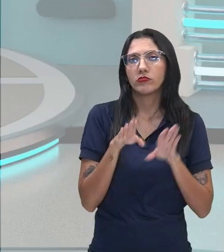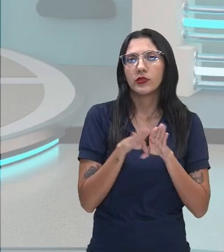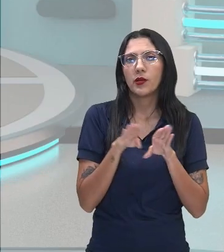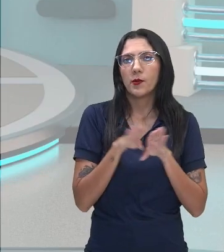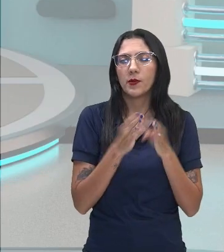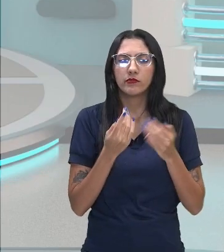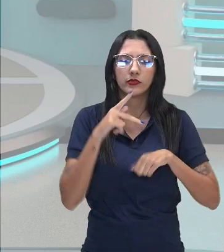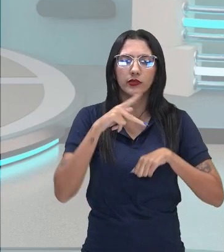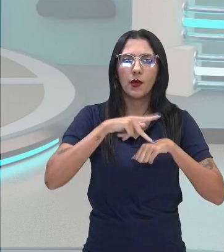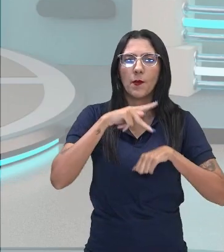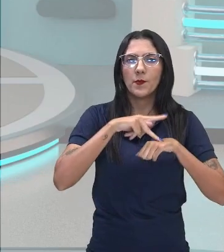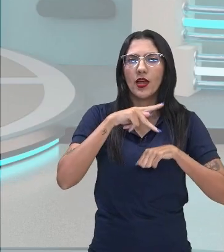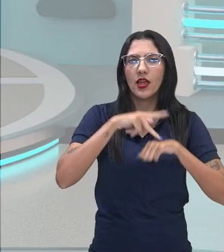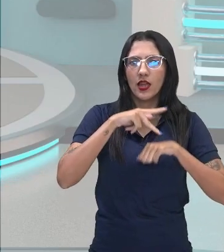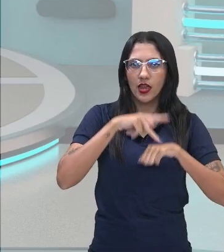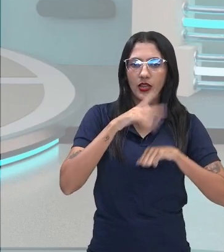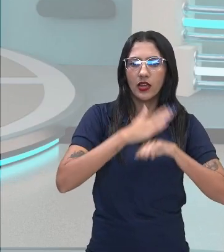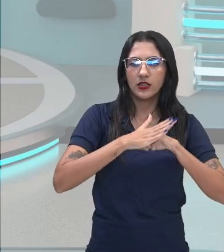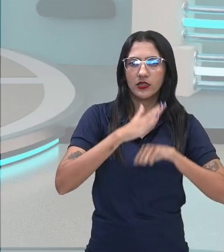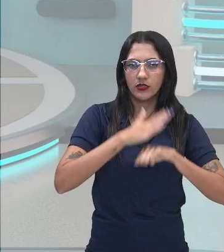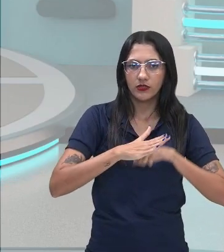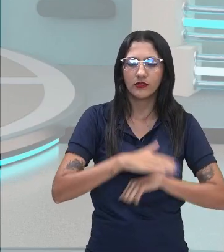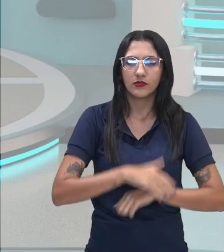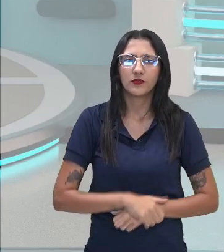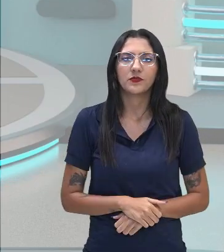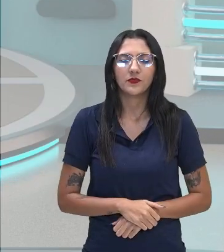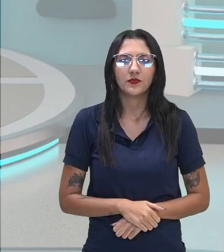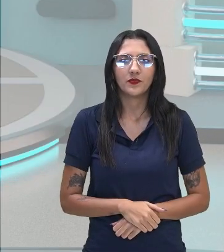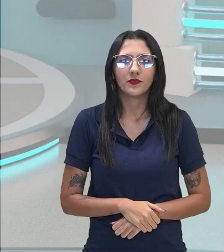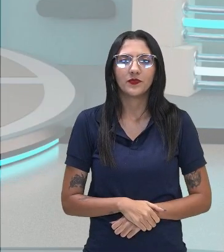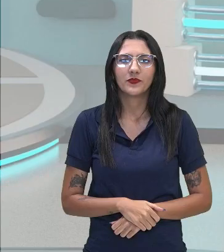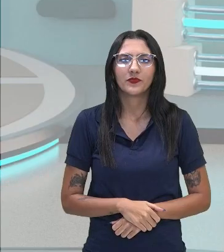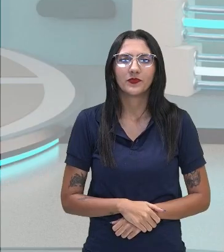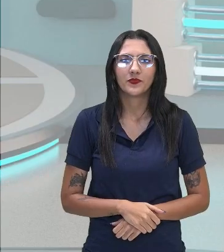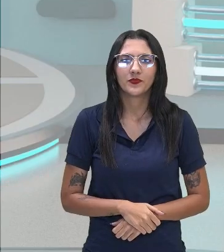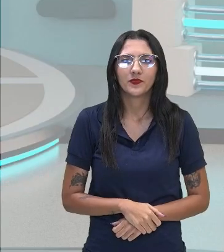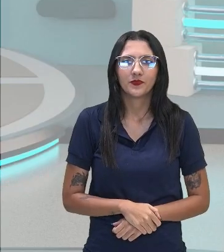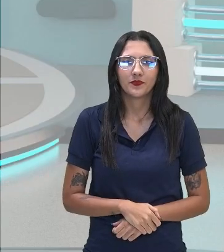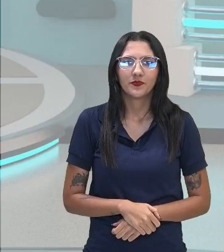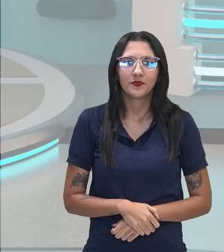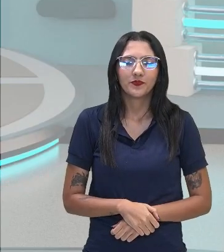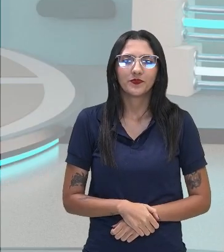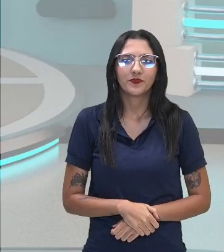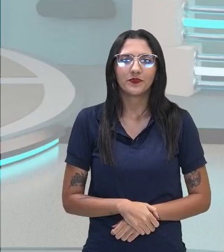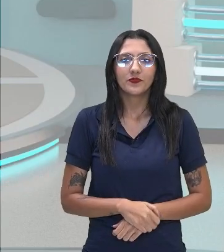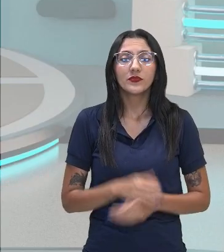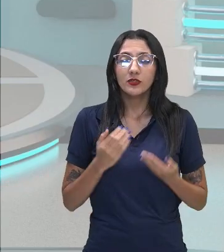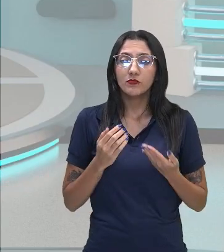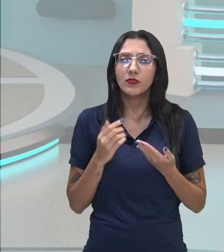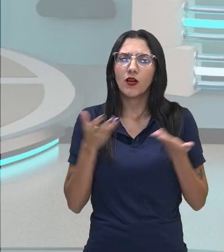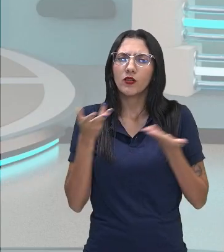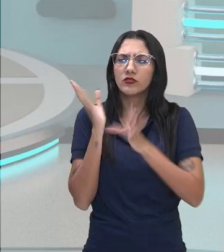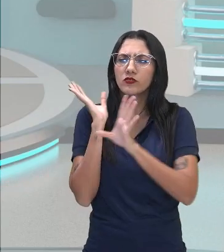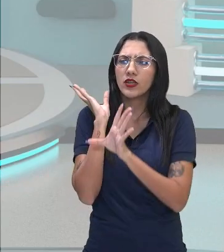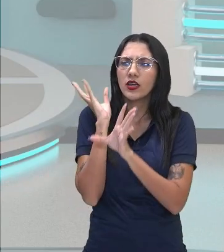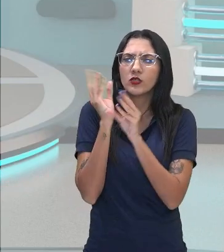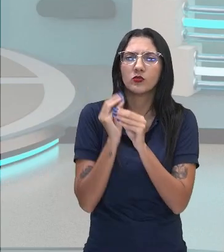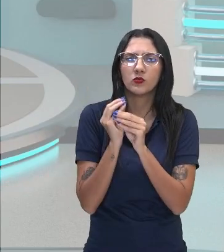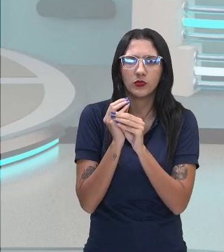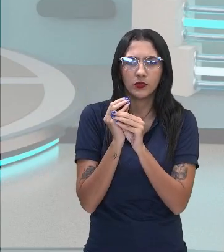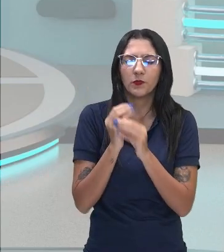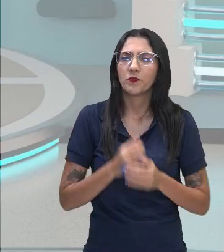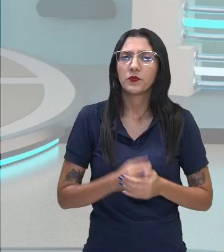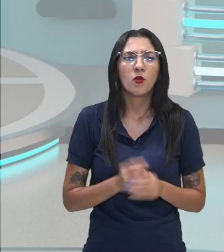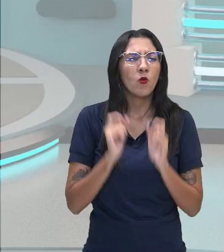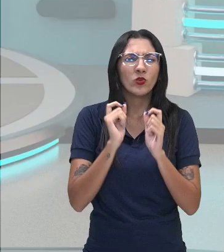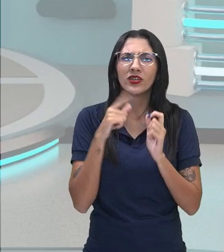da Pedra Lascada. Então, a gente vai fazer um breve resumo. O que vem ser a